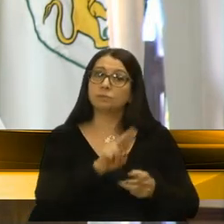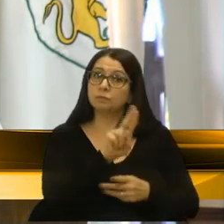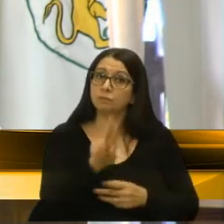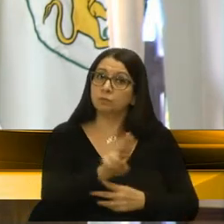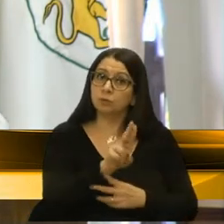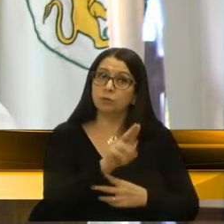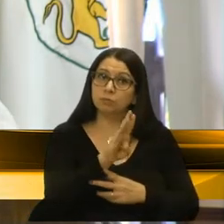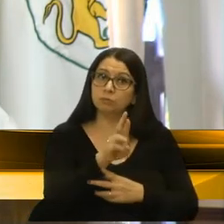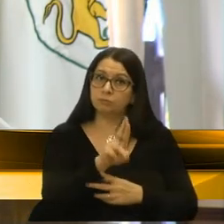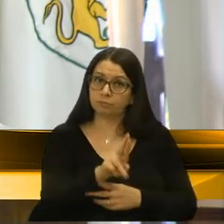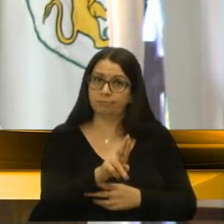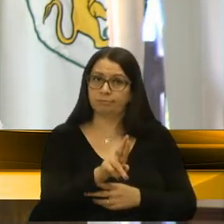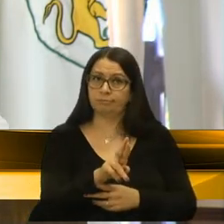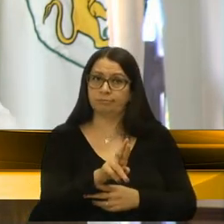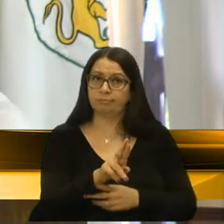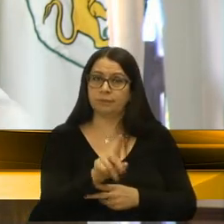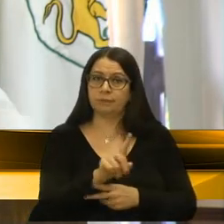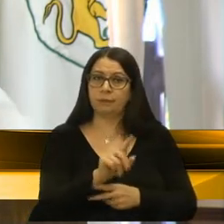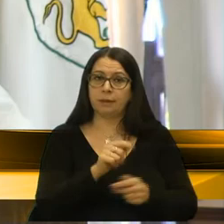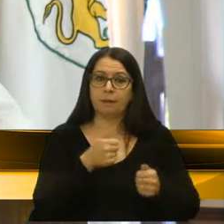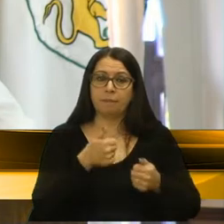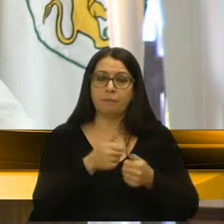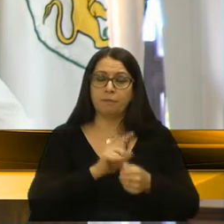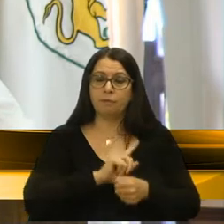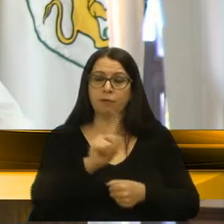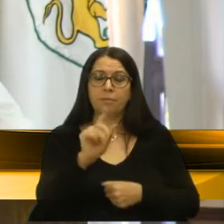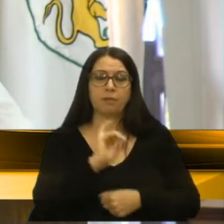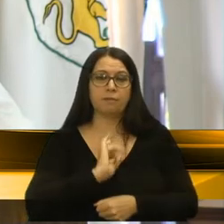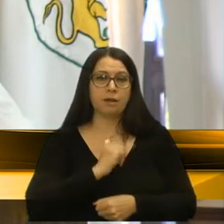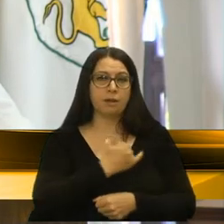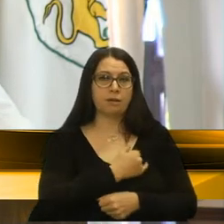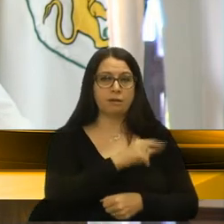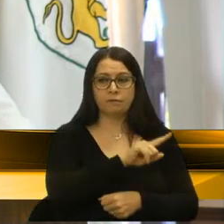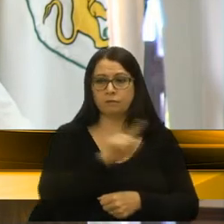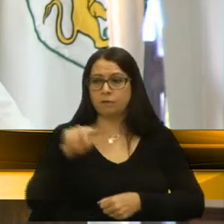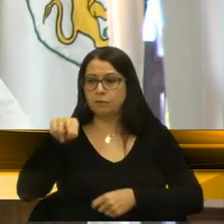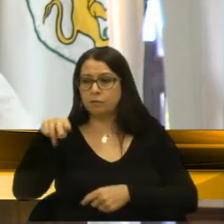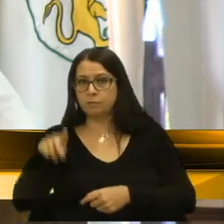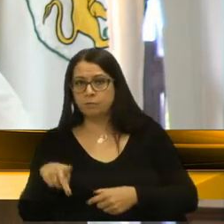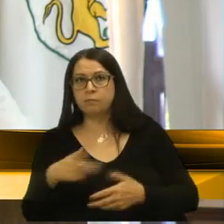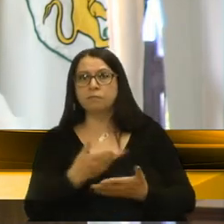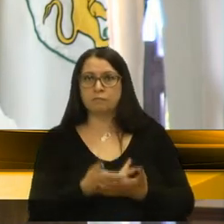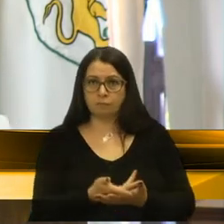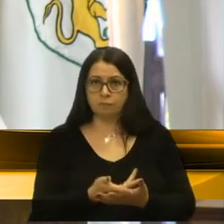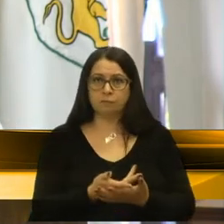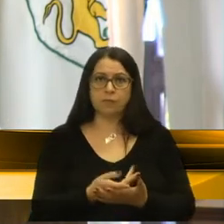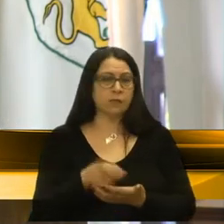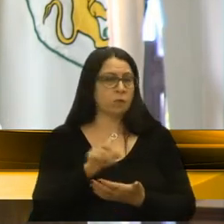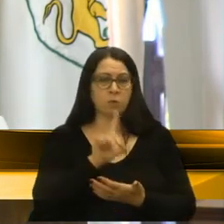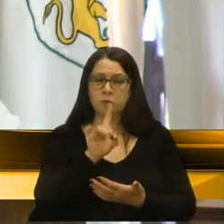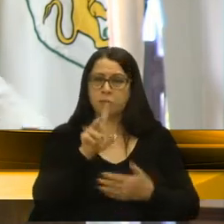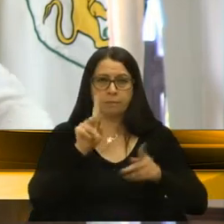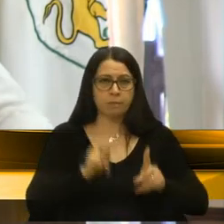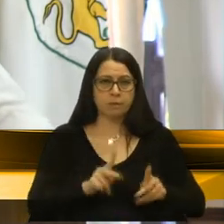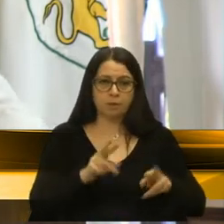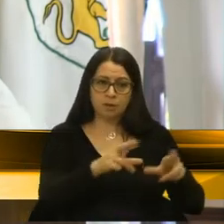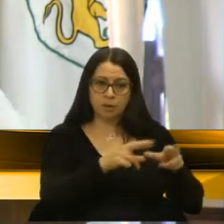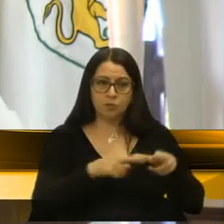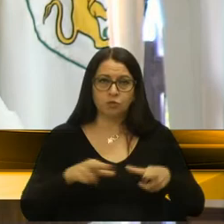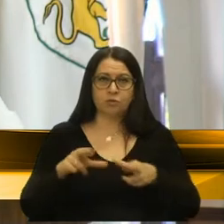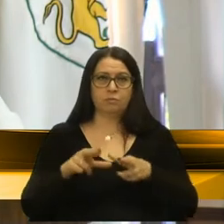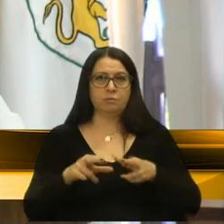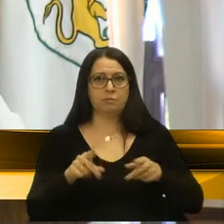a BR em sentido Vacaria, Nova Petrópolis. Então, não é só pessoa da região, é pessoa